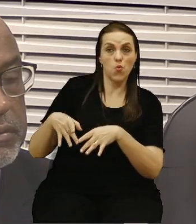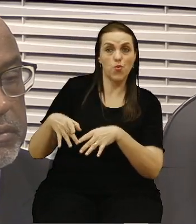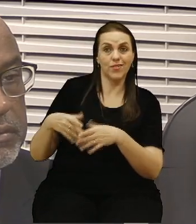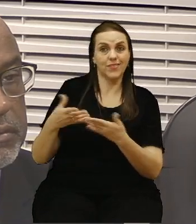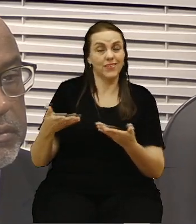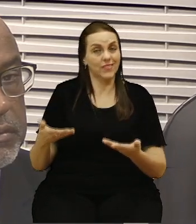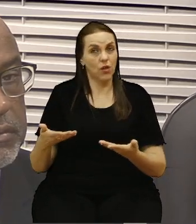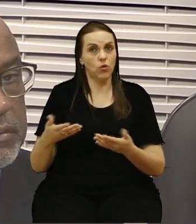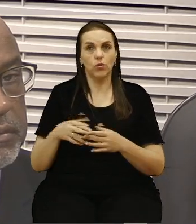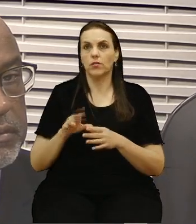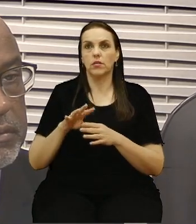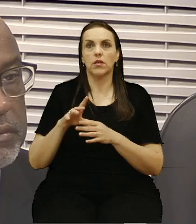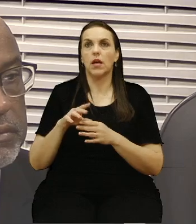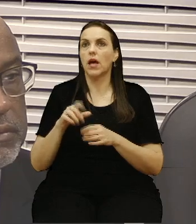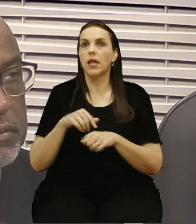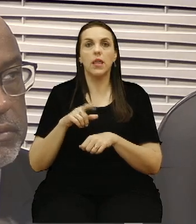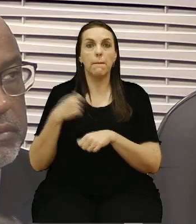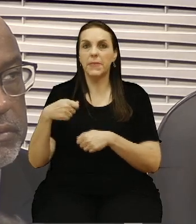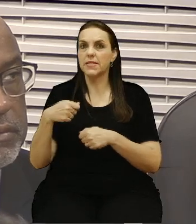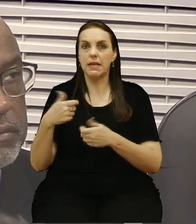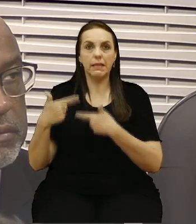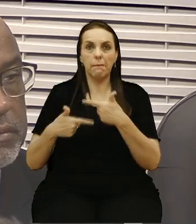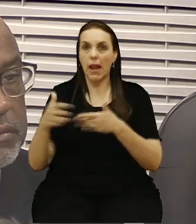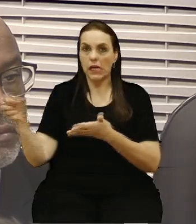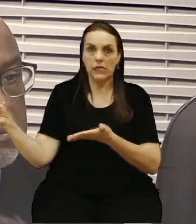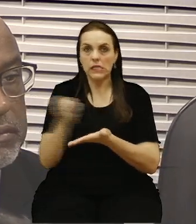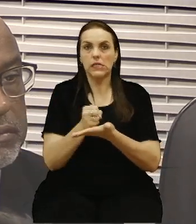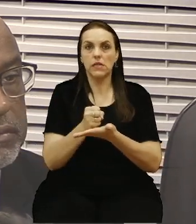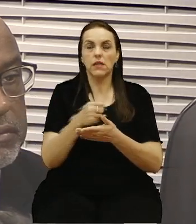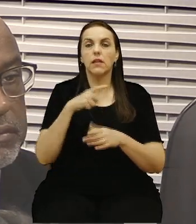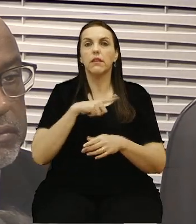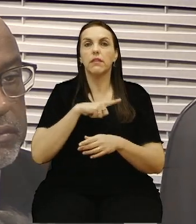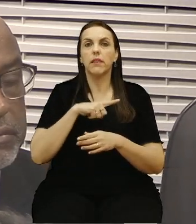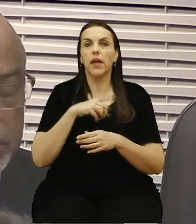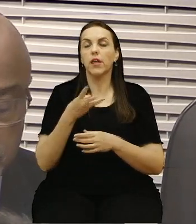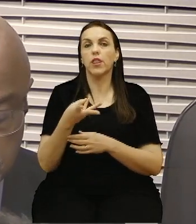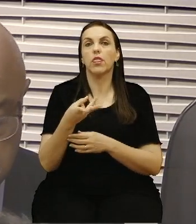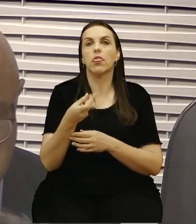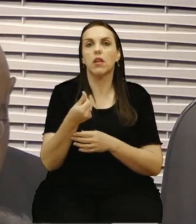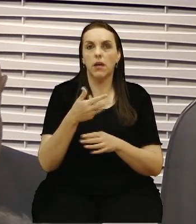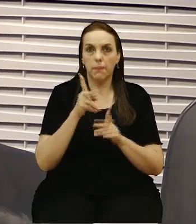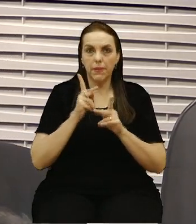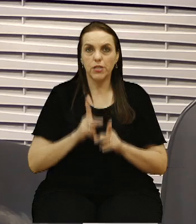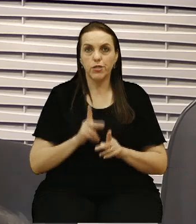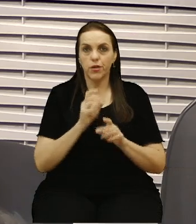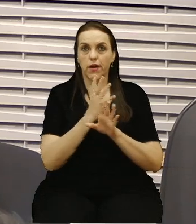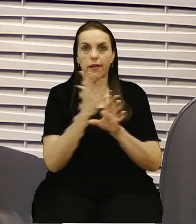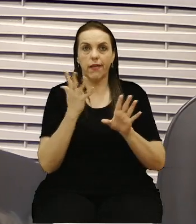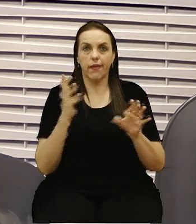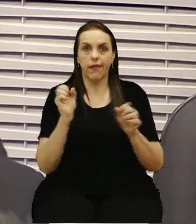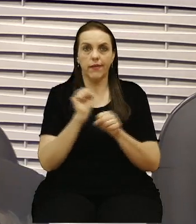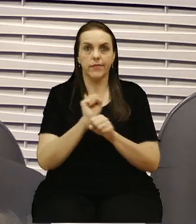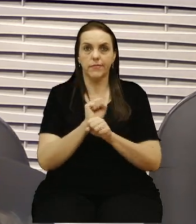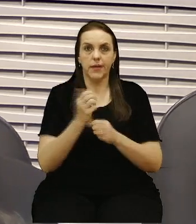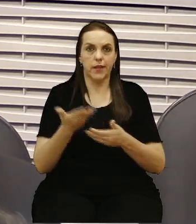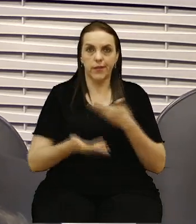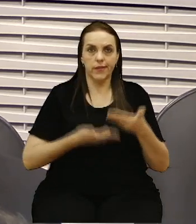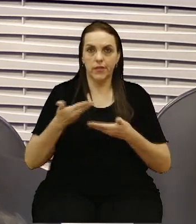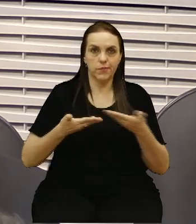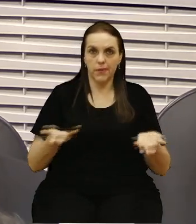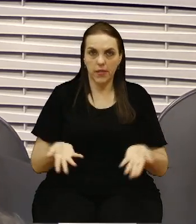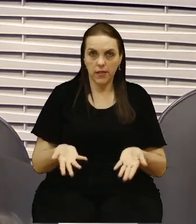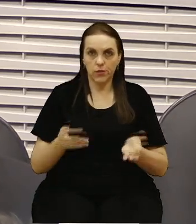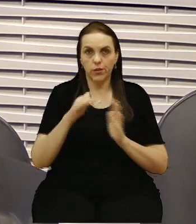com uma arma e colocar assim, ó, o senhor tem que trabalhar porque tem aquela quantidade expressiva que está lá na lista que está lá naquela lista